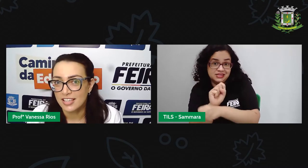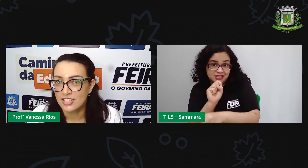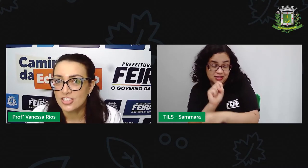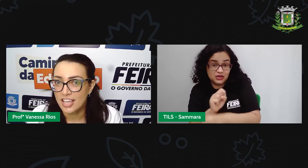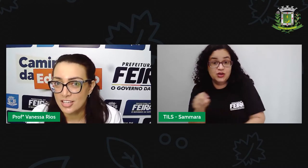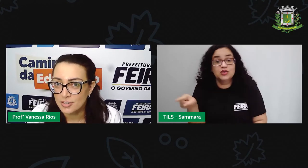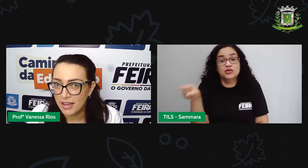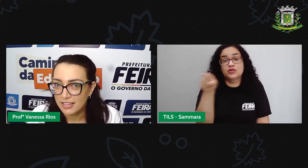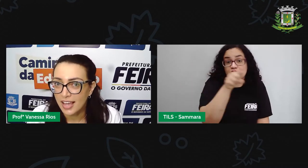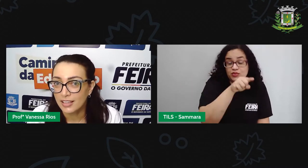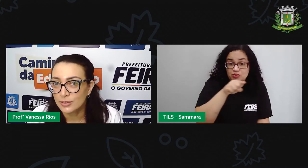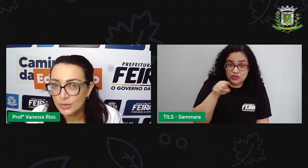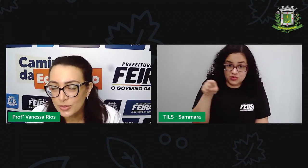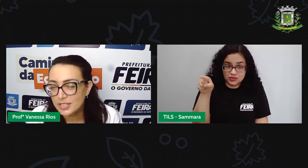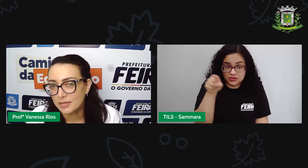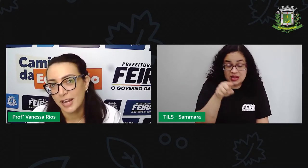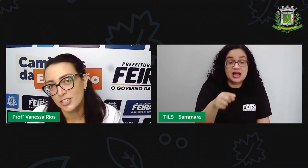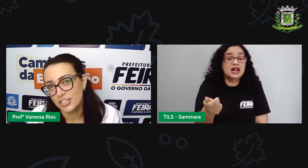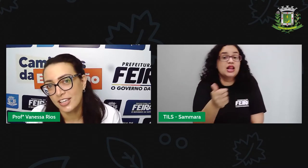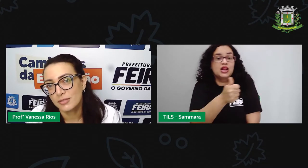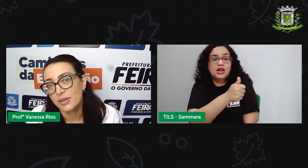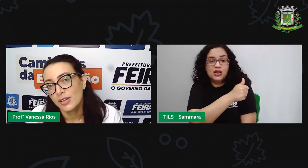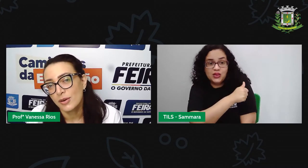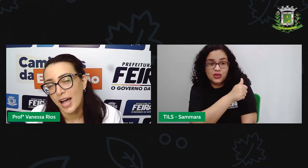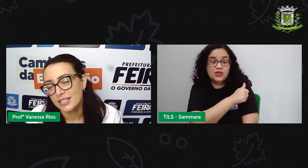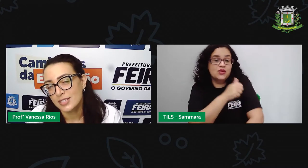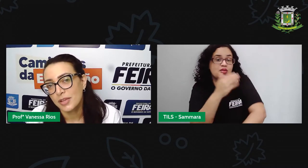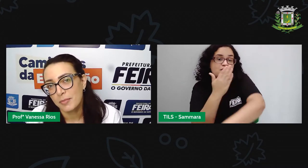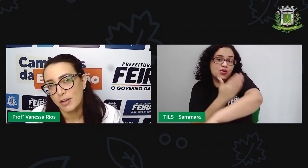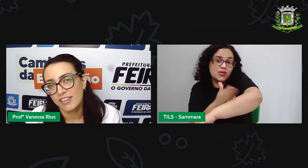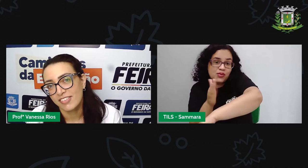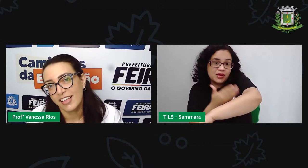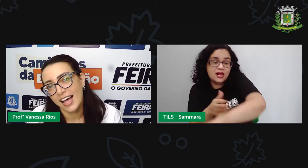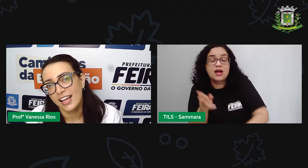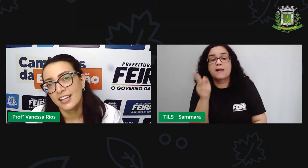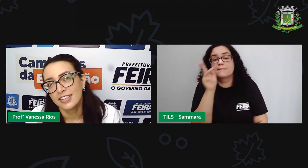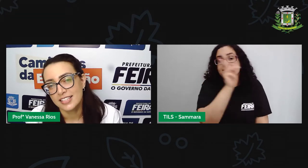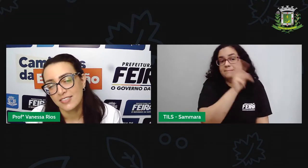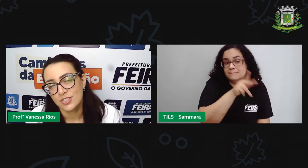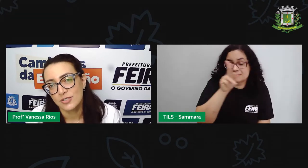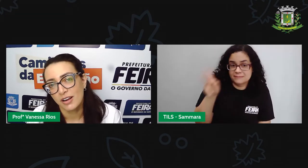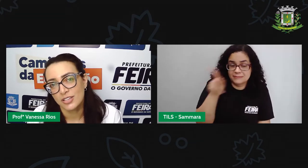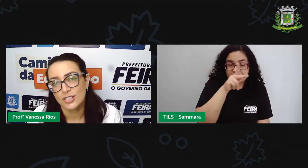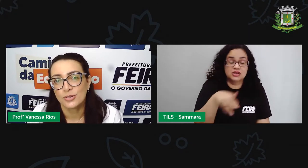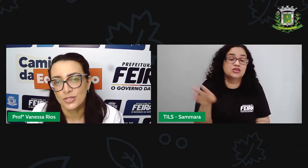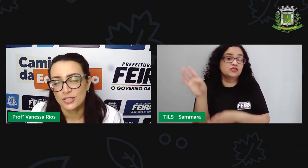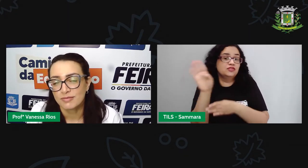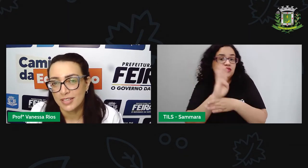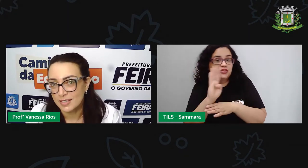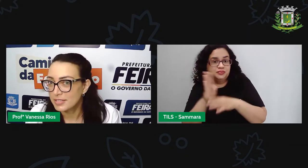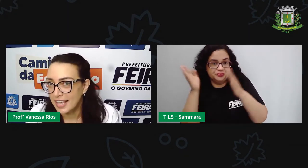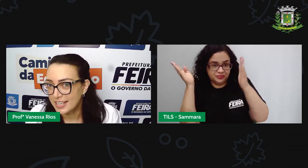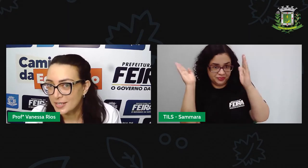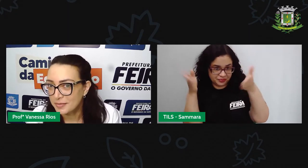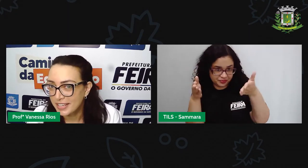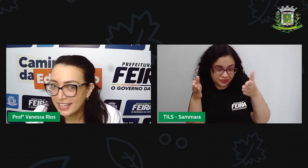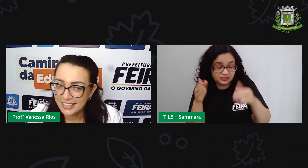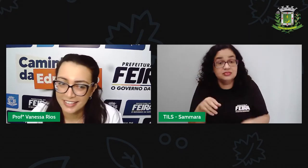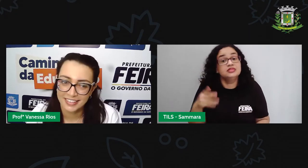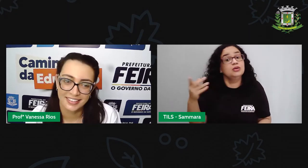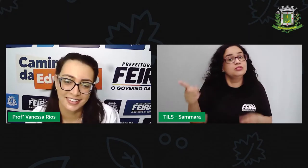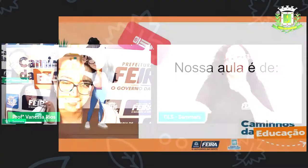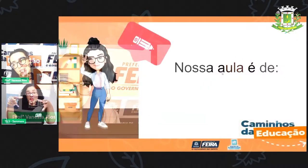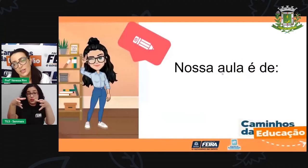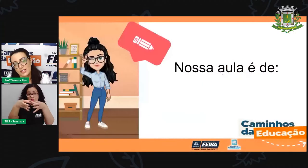vocês estejam aí, alunos que pratiquem a ação que a Pró vai falar nessa videoaula de hoje. Nós vamos lá descobrir